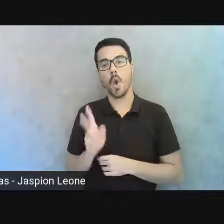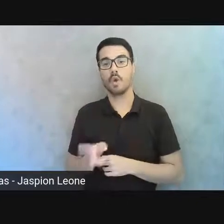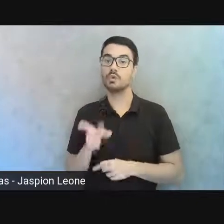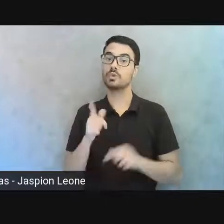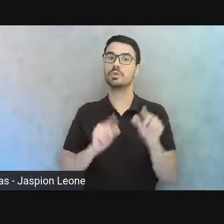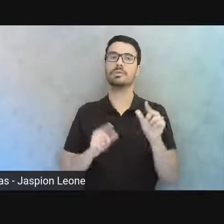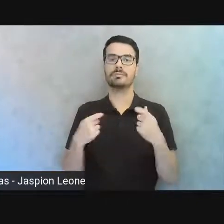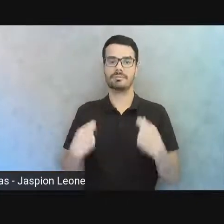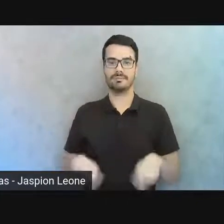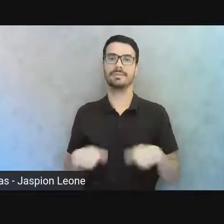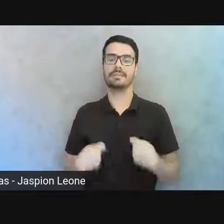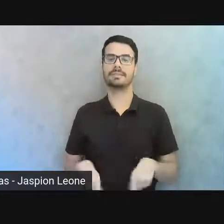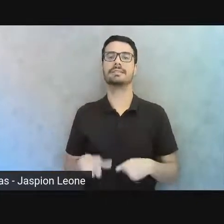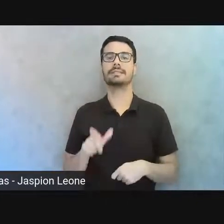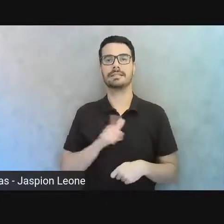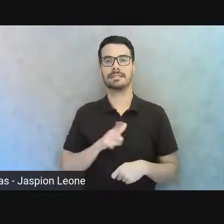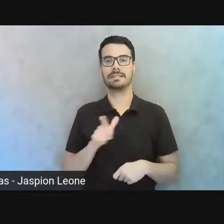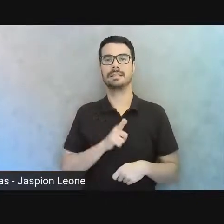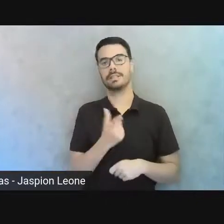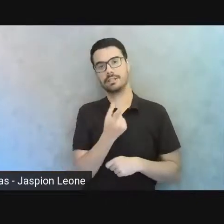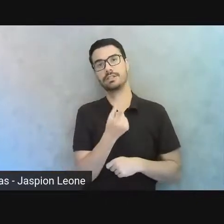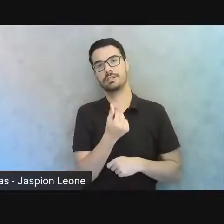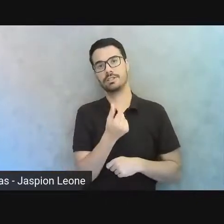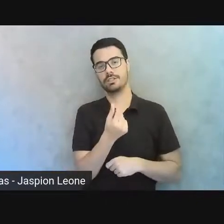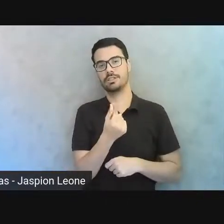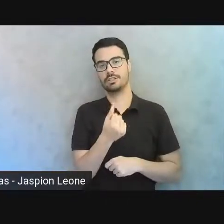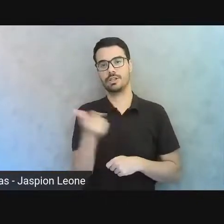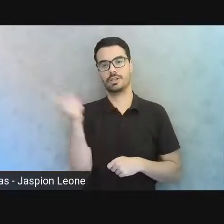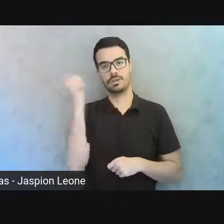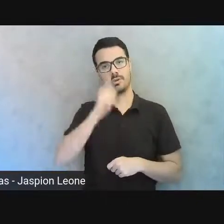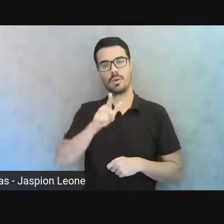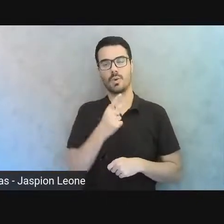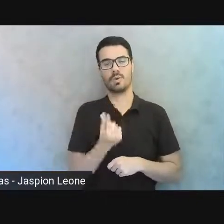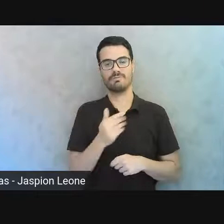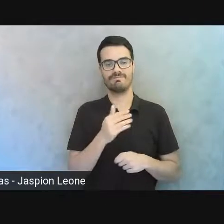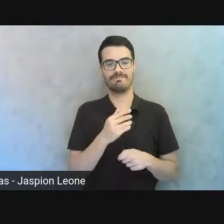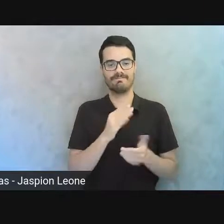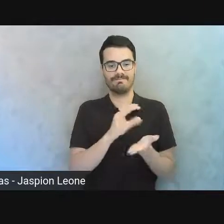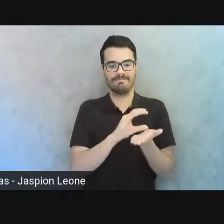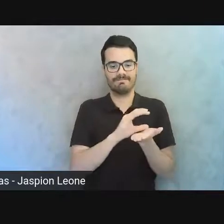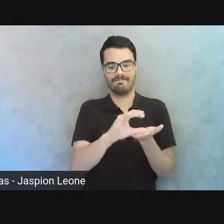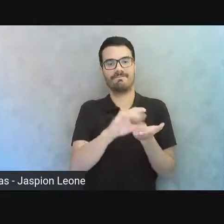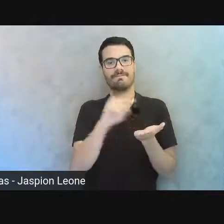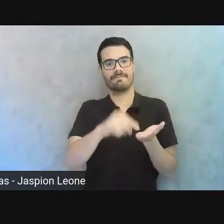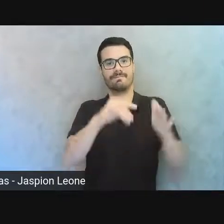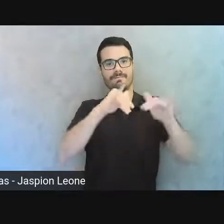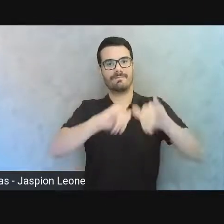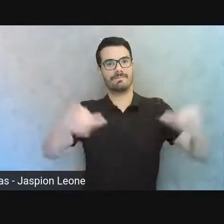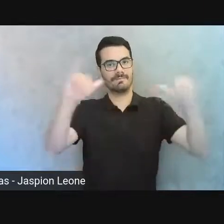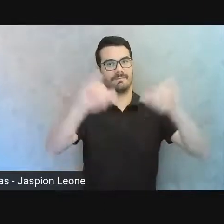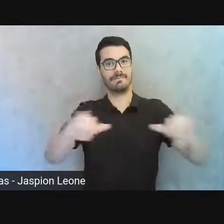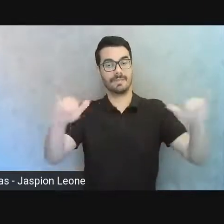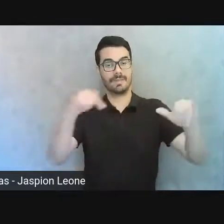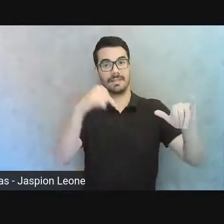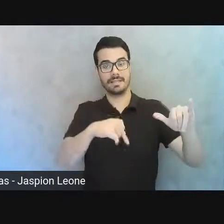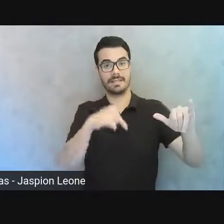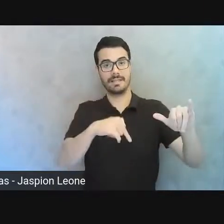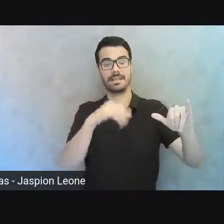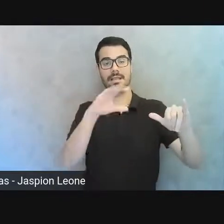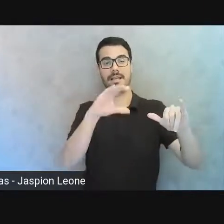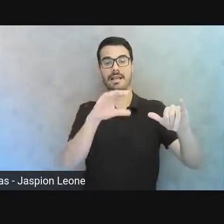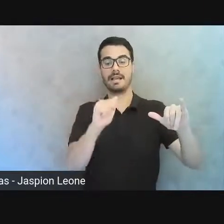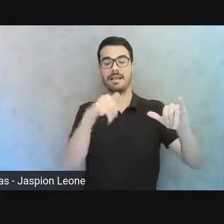necessário você ter dinheiro para custear as suas campanhas, né? Campanhas são